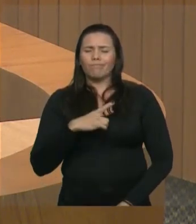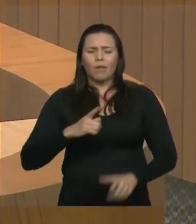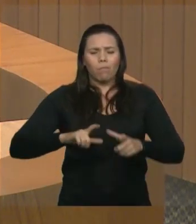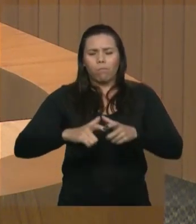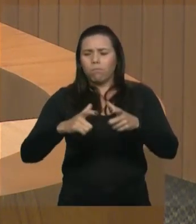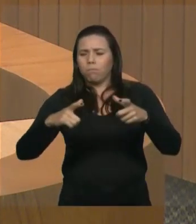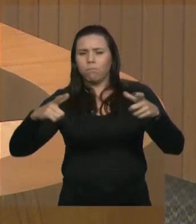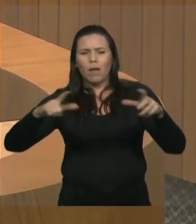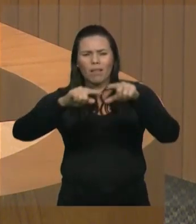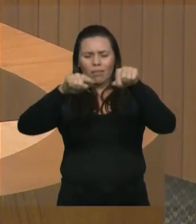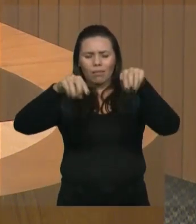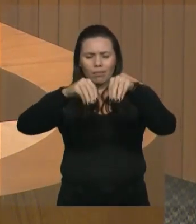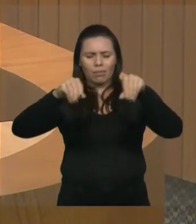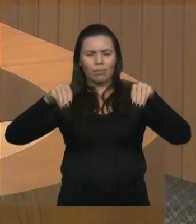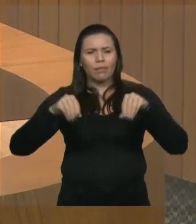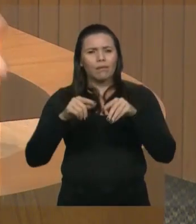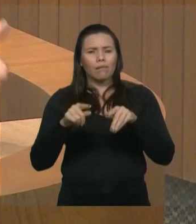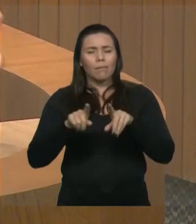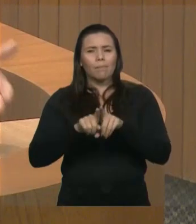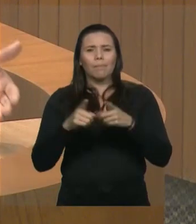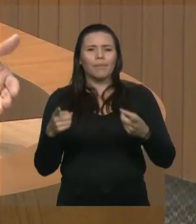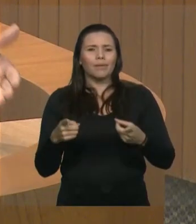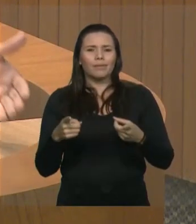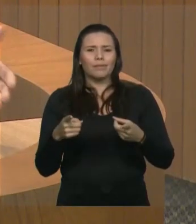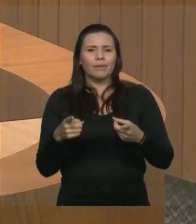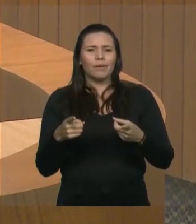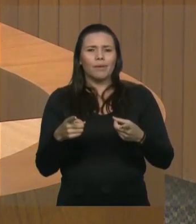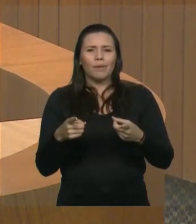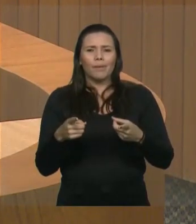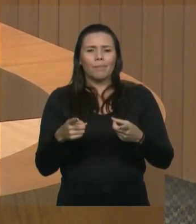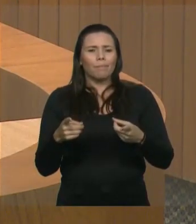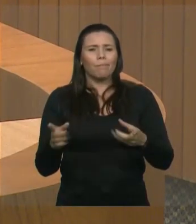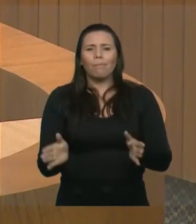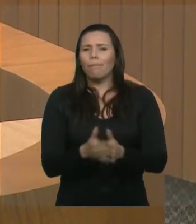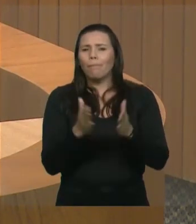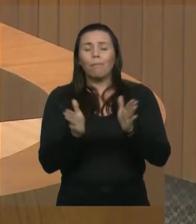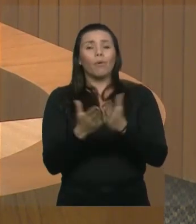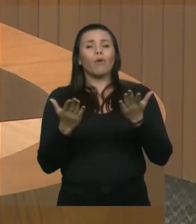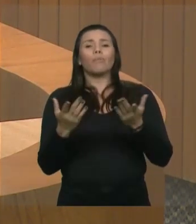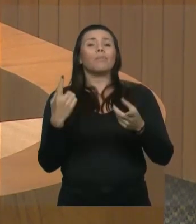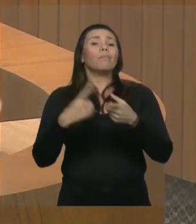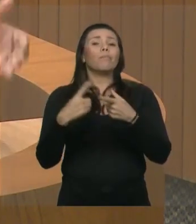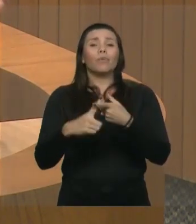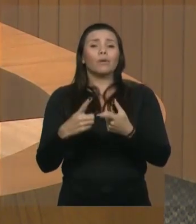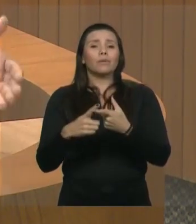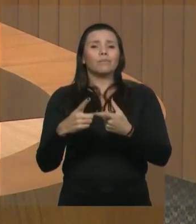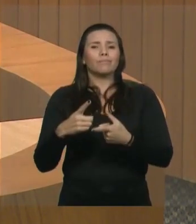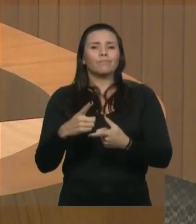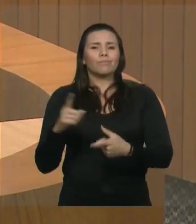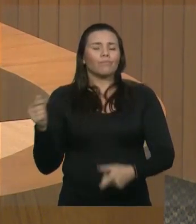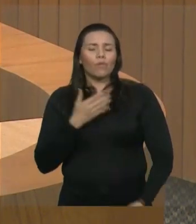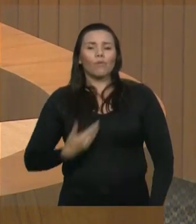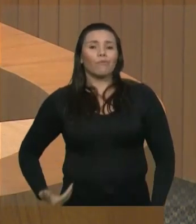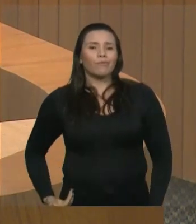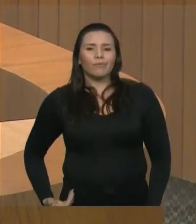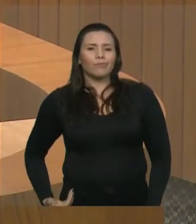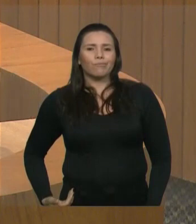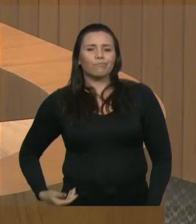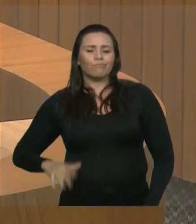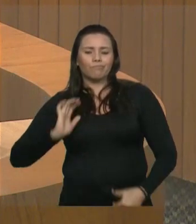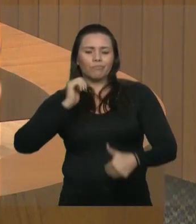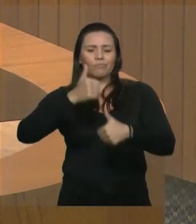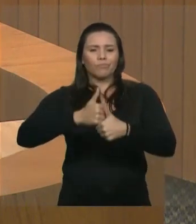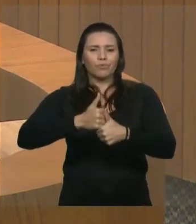federação. Isso pela incompetência do seu gestor, pela incompetência do seu administrador,